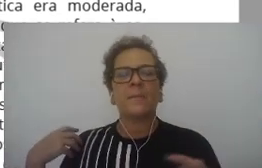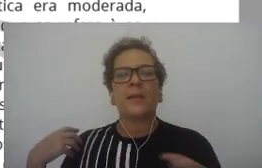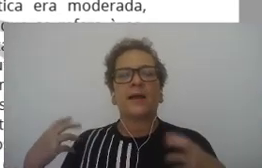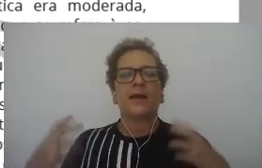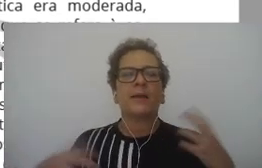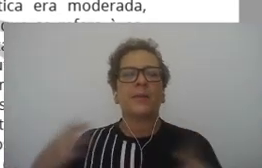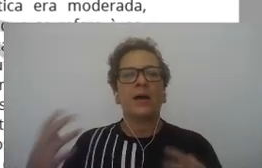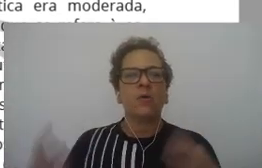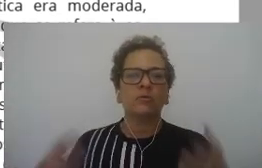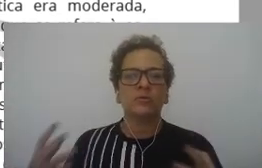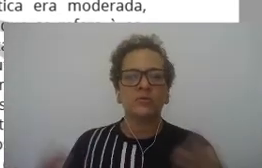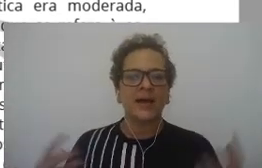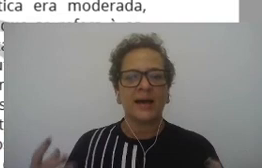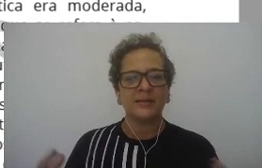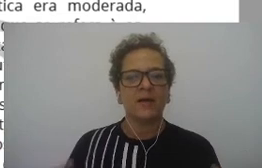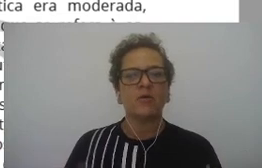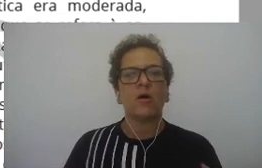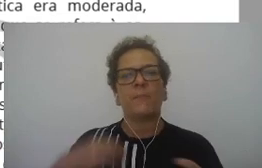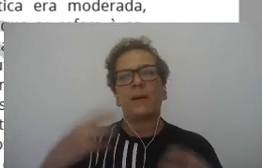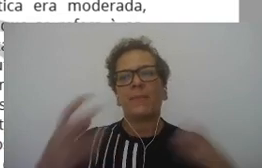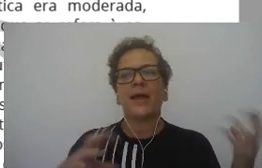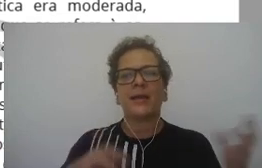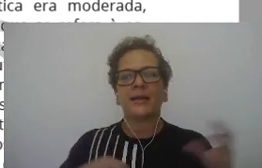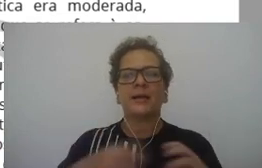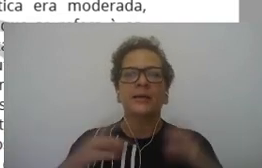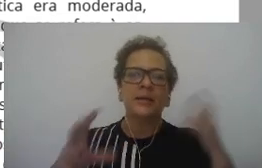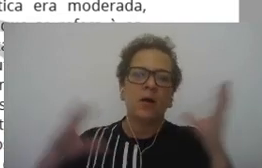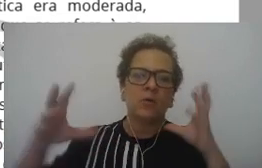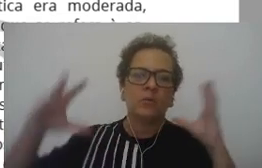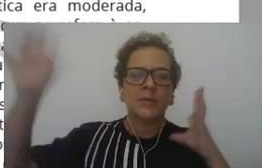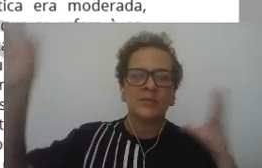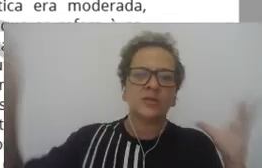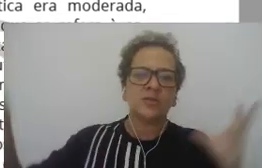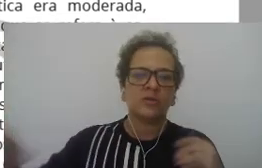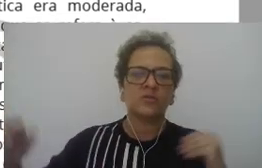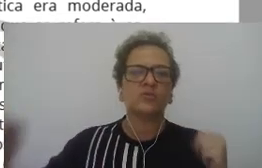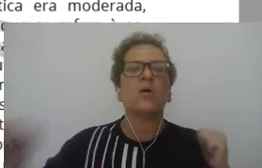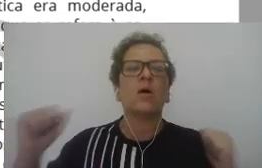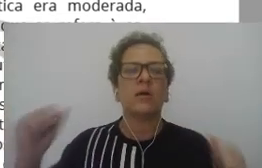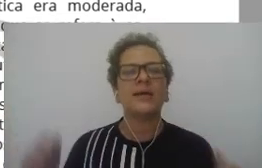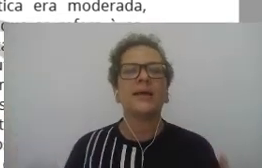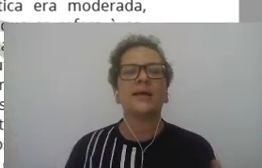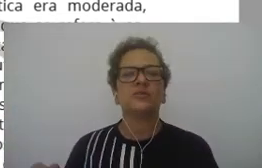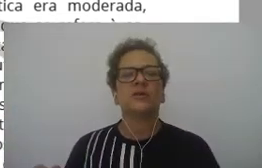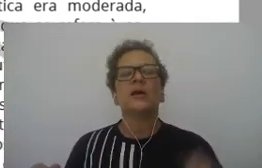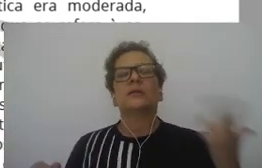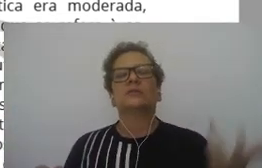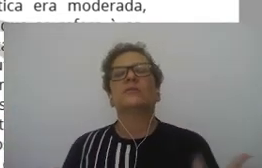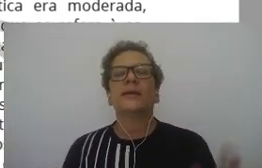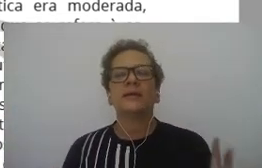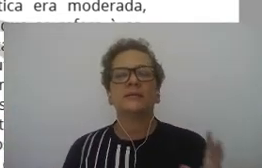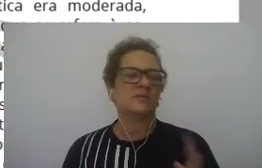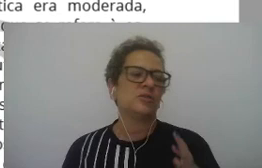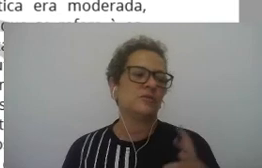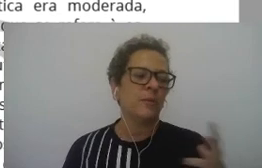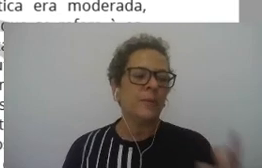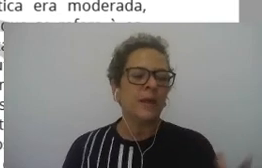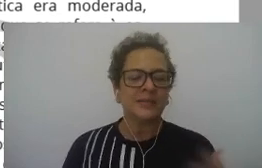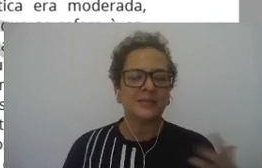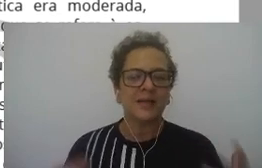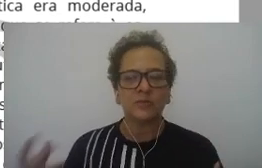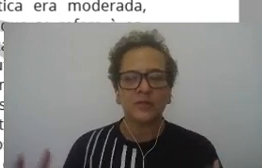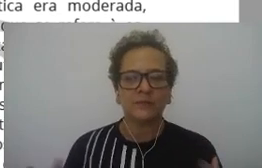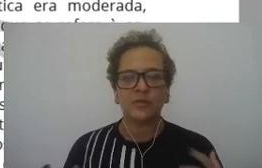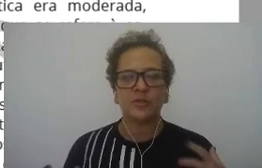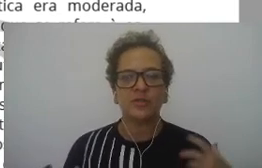tendências é para outros lugares da Europa América e algumas regiões do oriente tanto é que se a gente